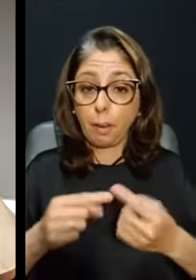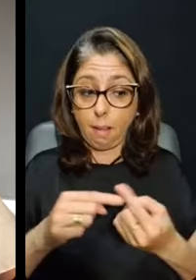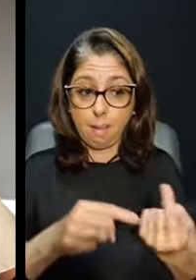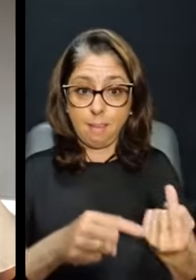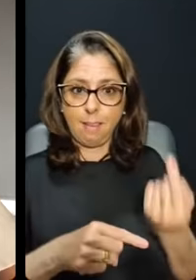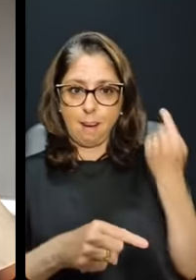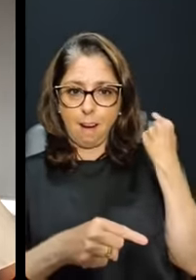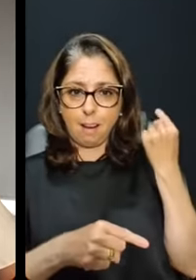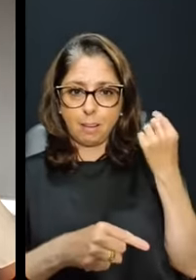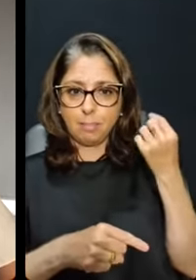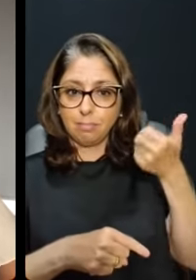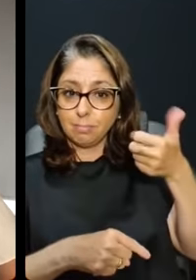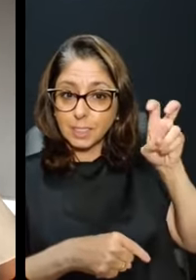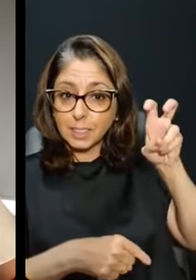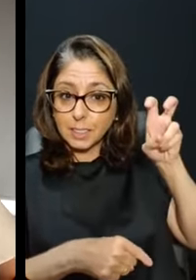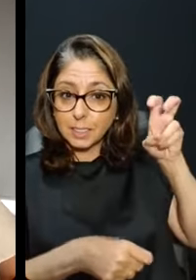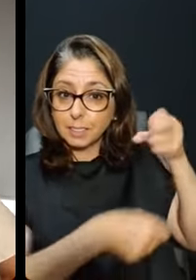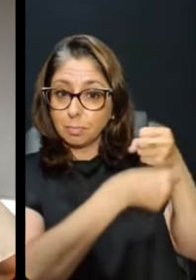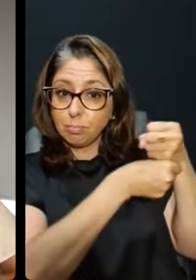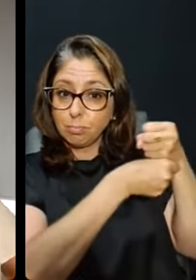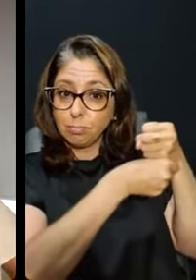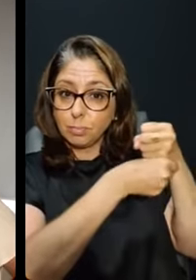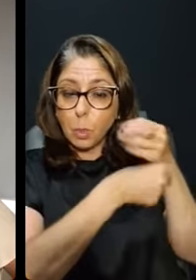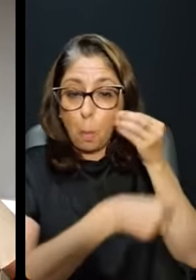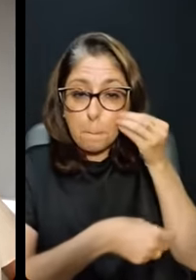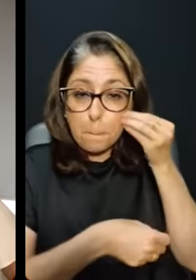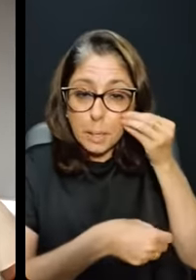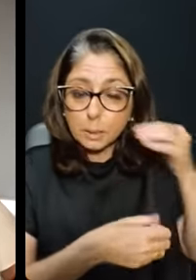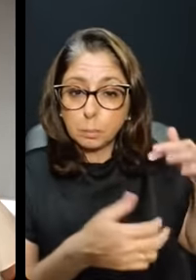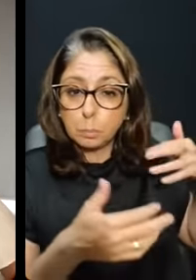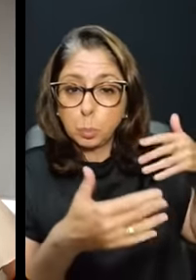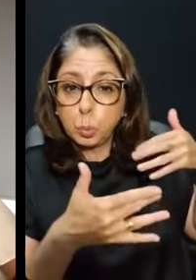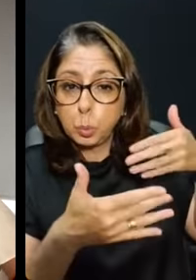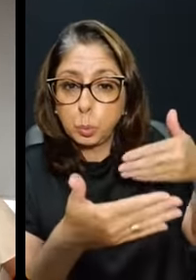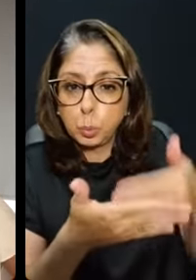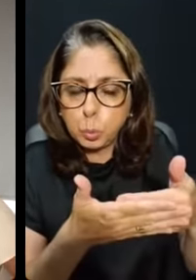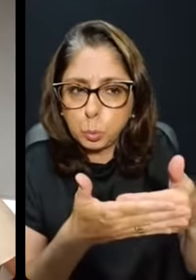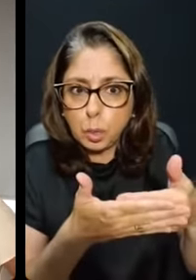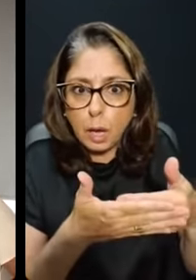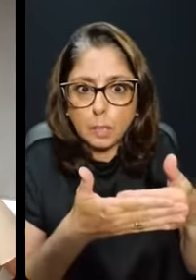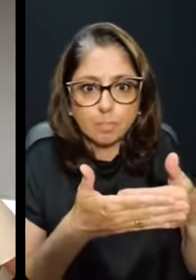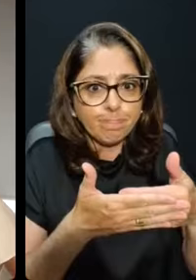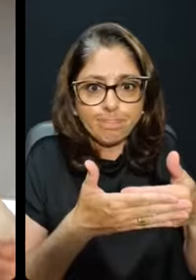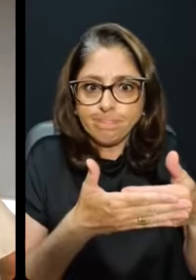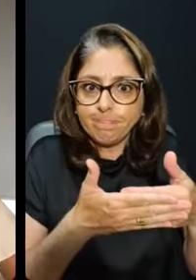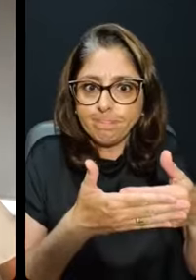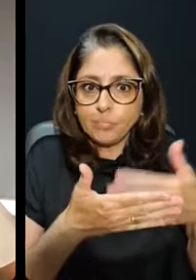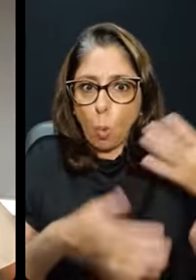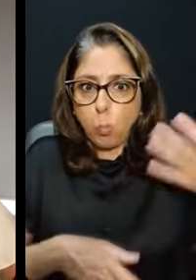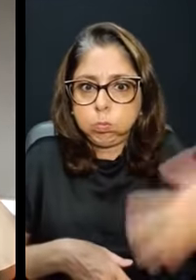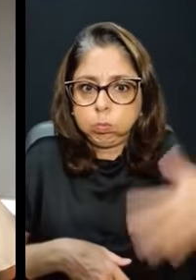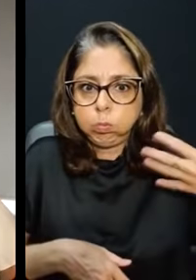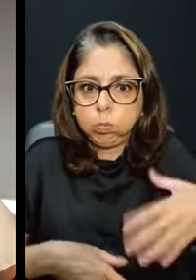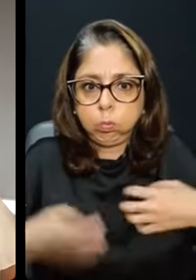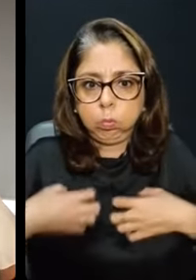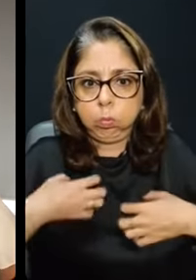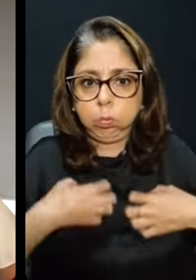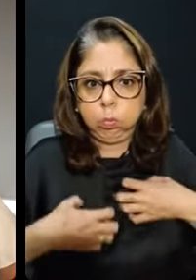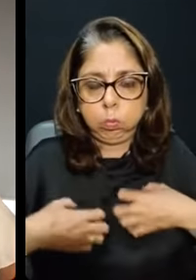de aplicação que eu começava a ficar simplesmente desesperada de não achar as respostas dentro das